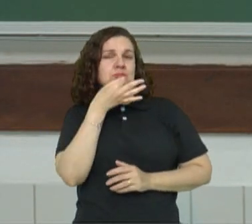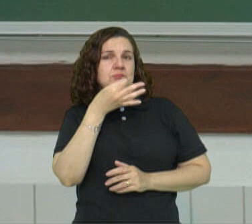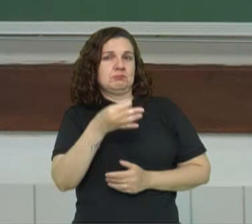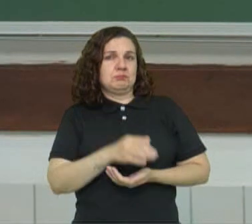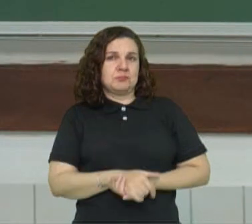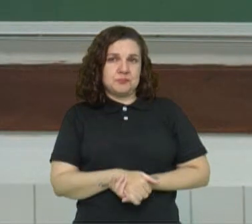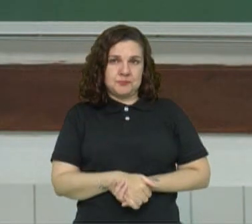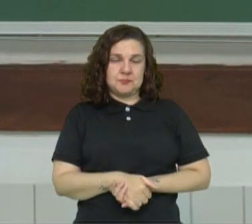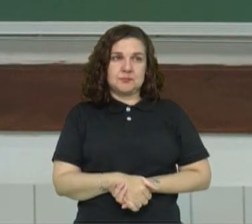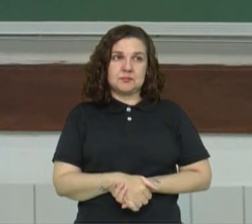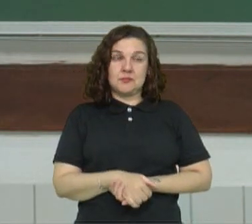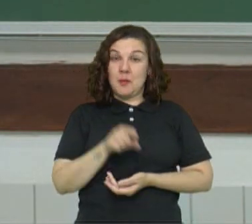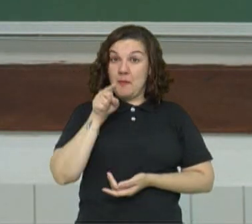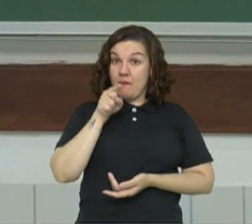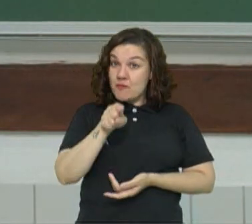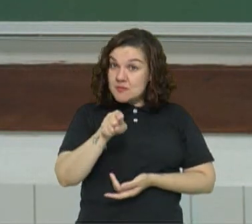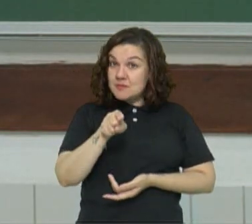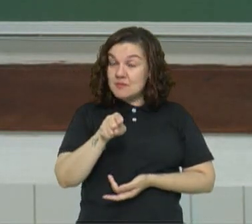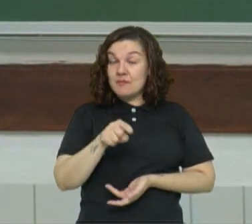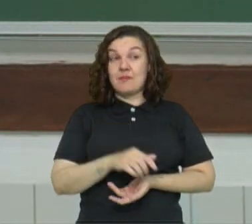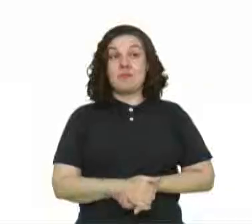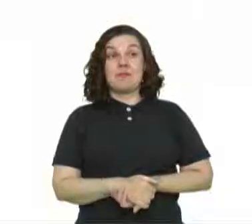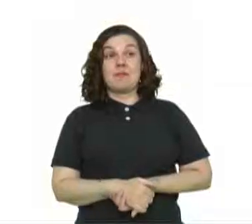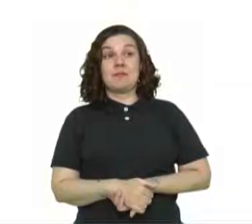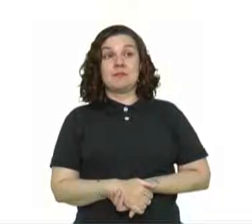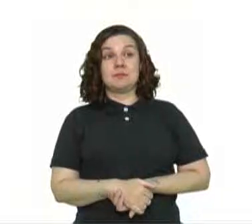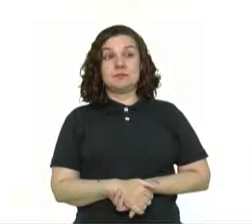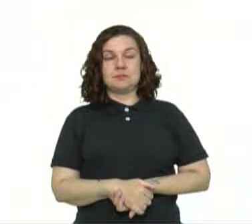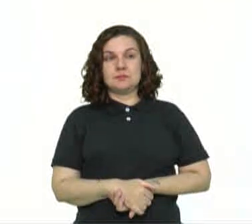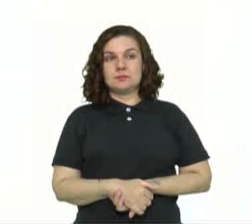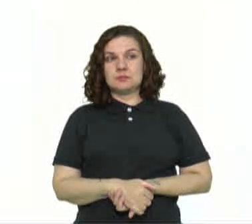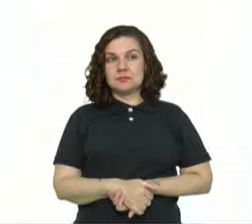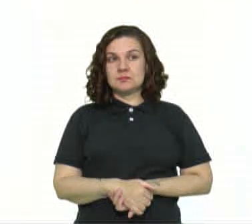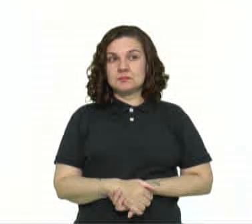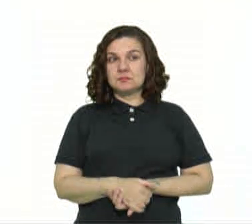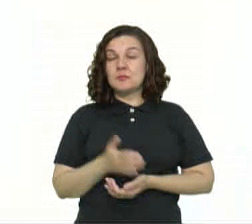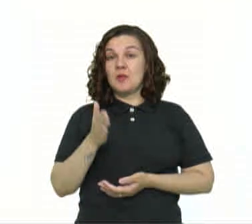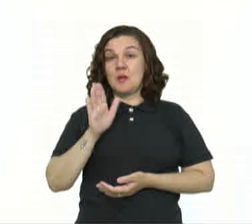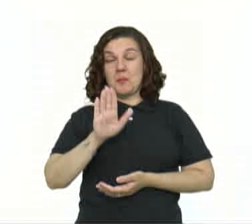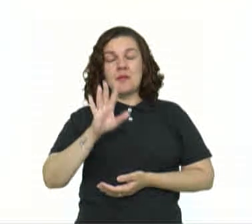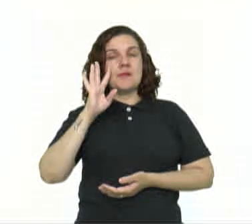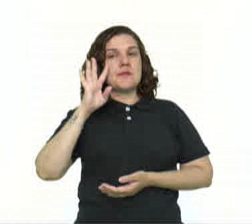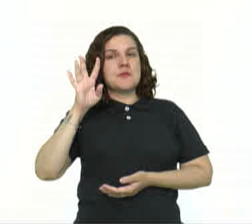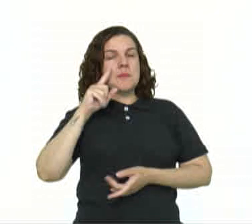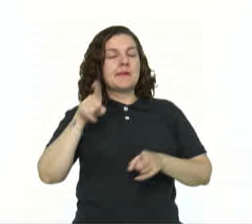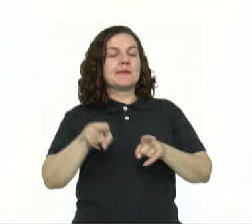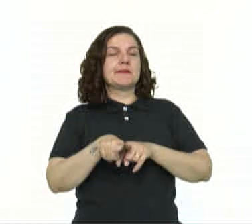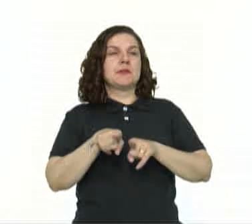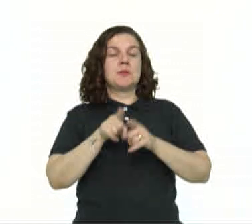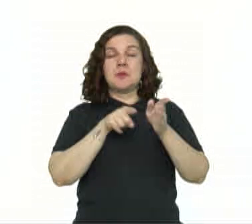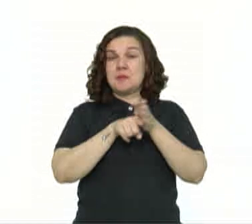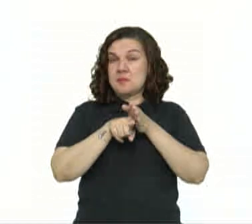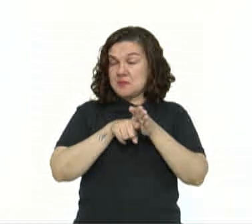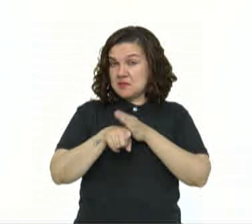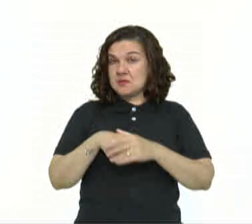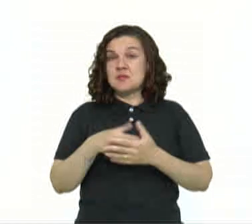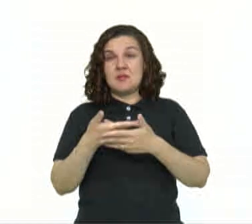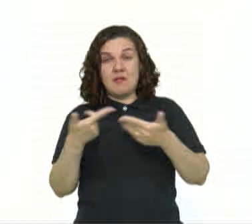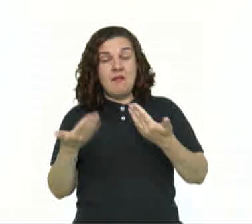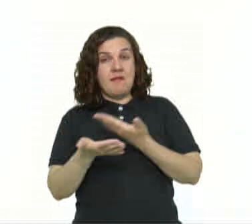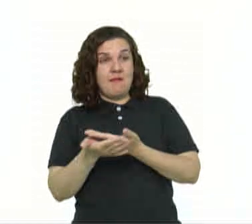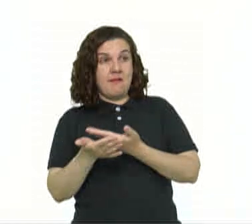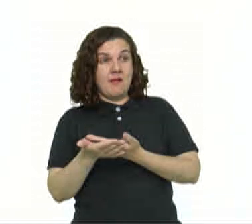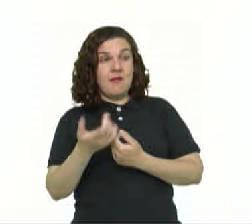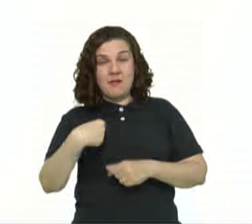né? Para você, né? Mas use os recursos da aula